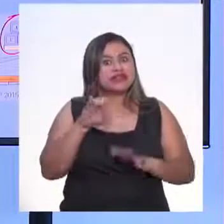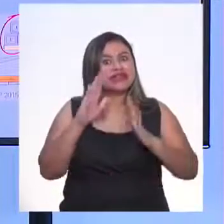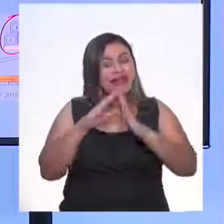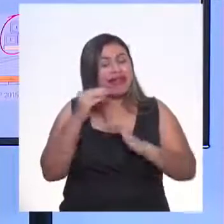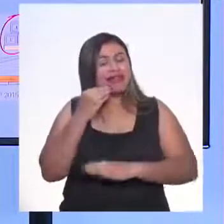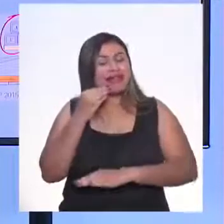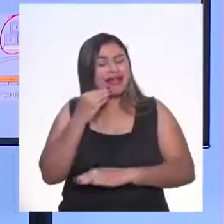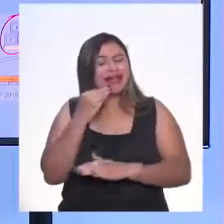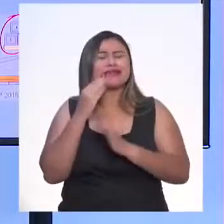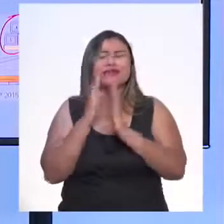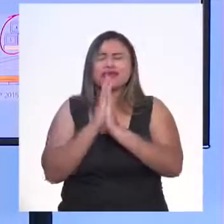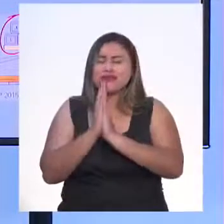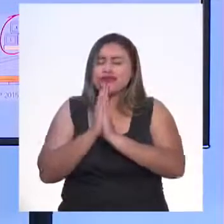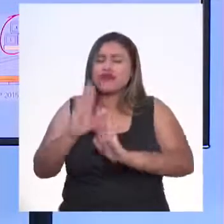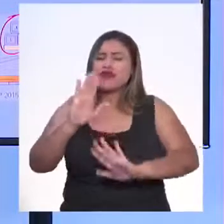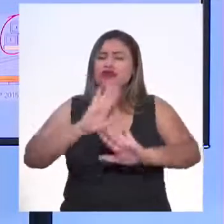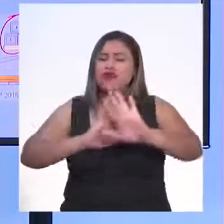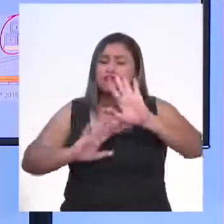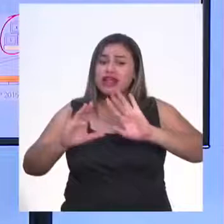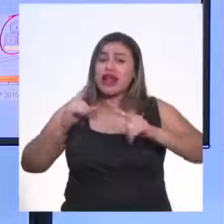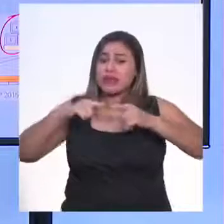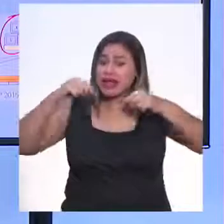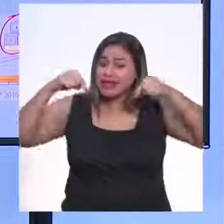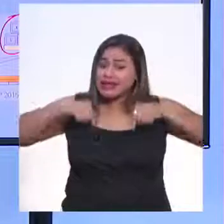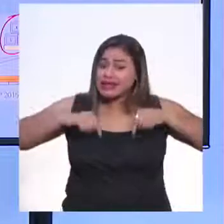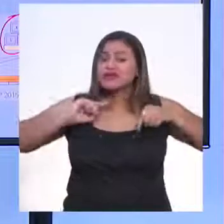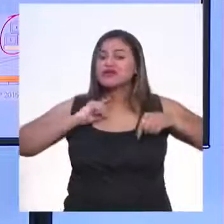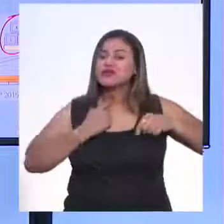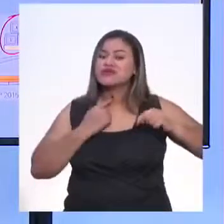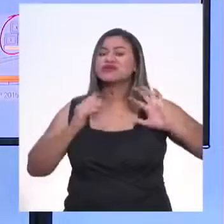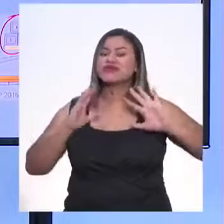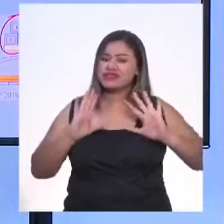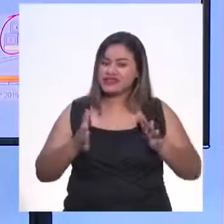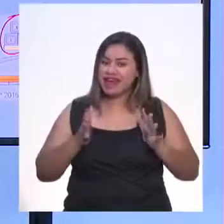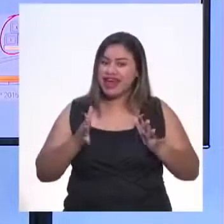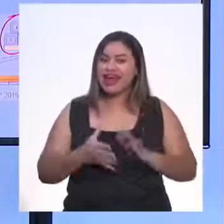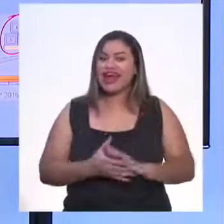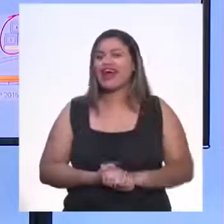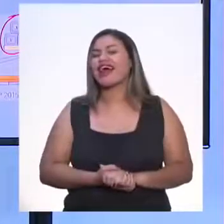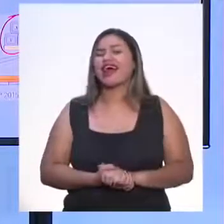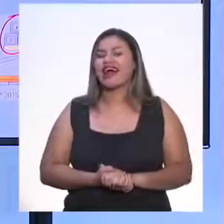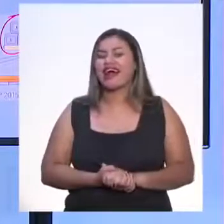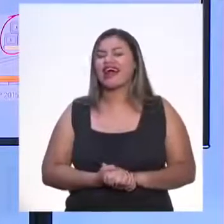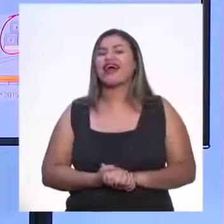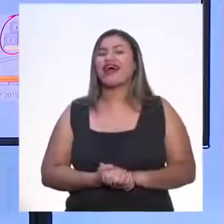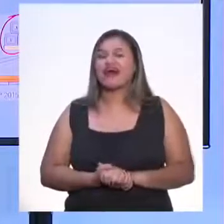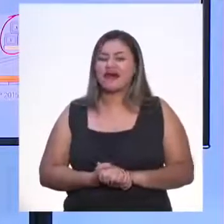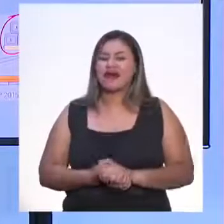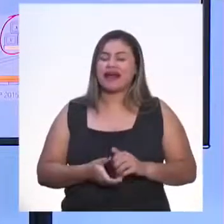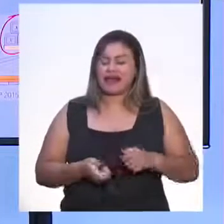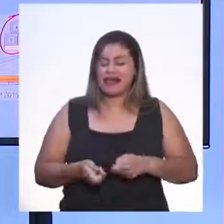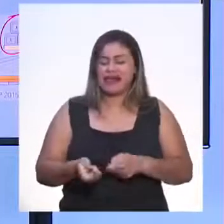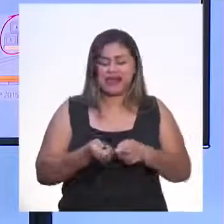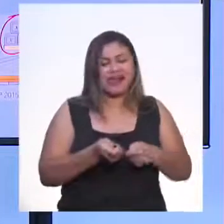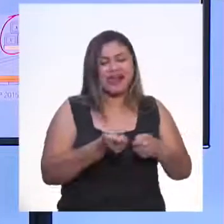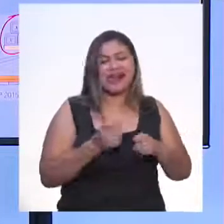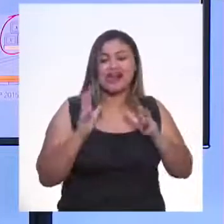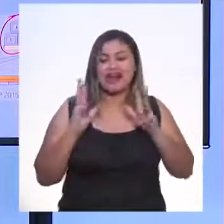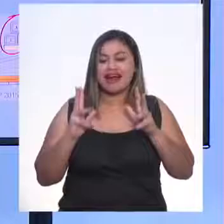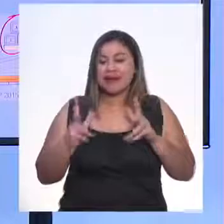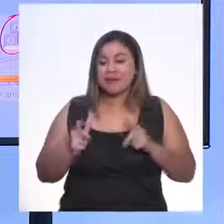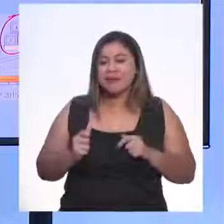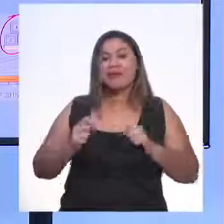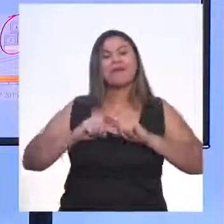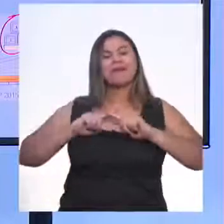casa, tome cuidado, porque a gente já sujou o estúdio, tá? Então, a gente já sujou aqui, deu aquela limpada, mas tome